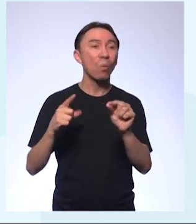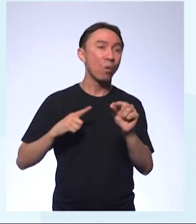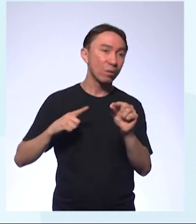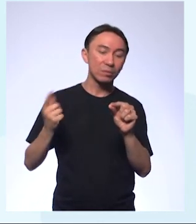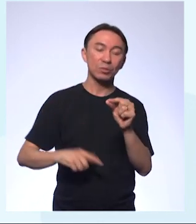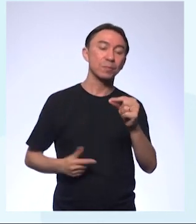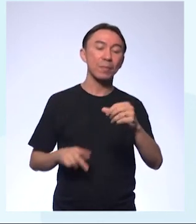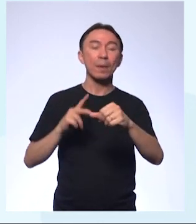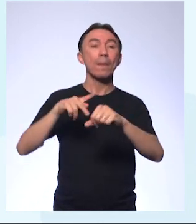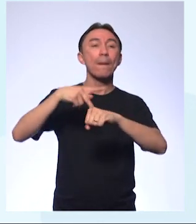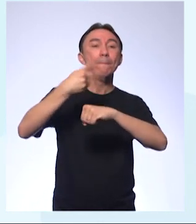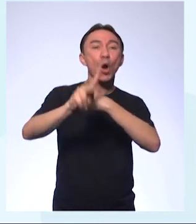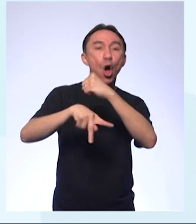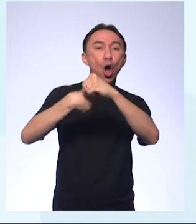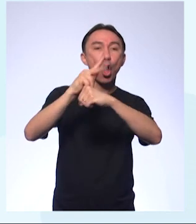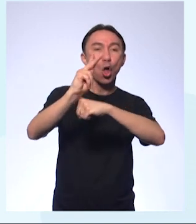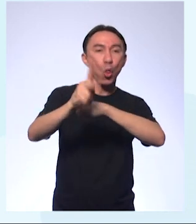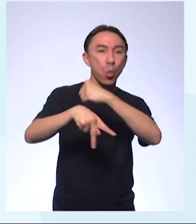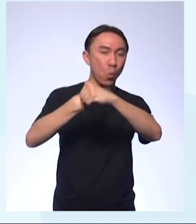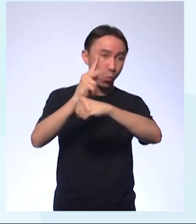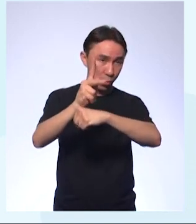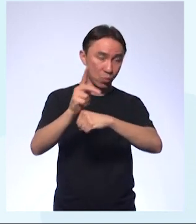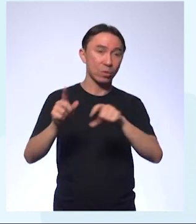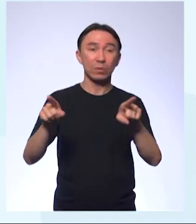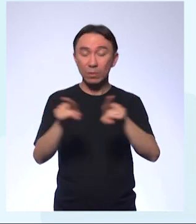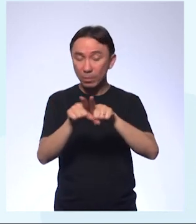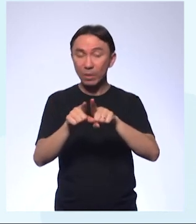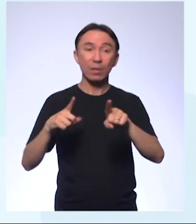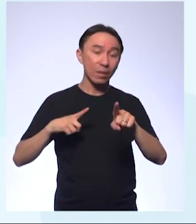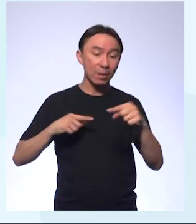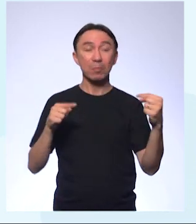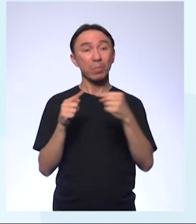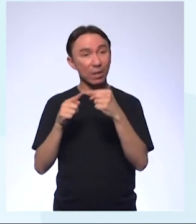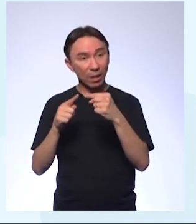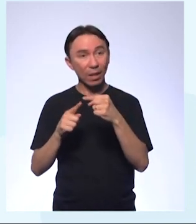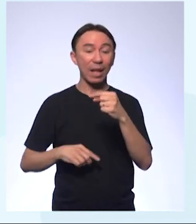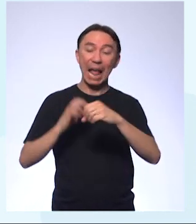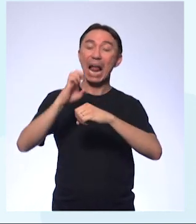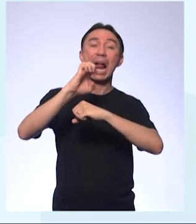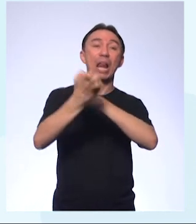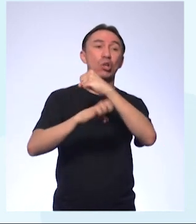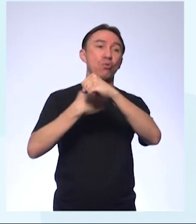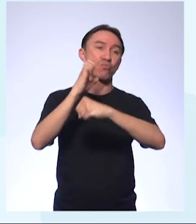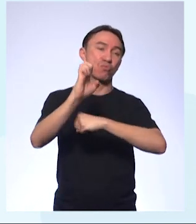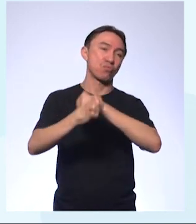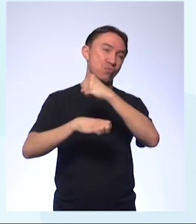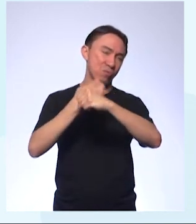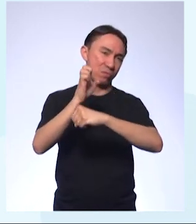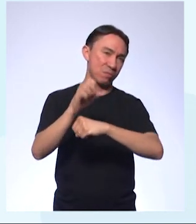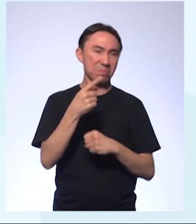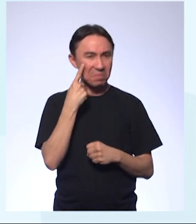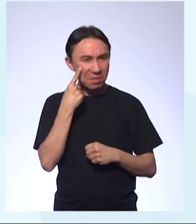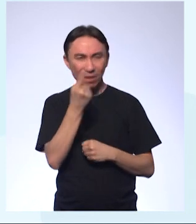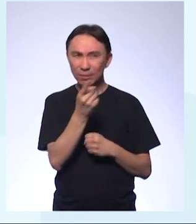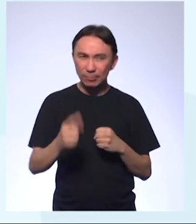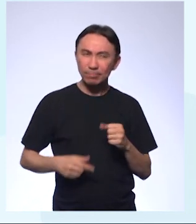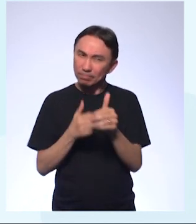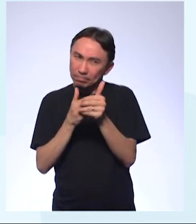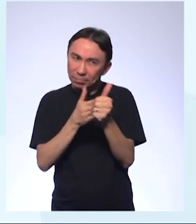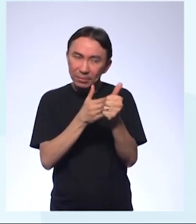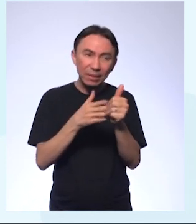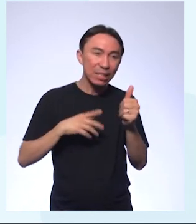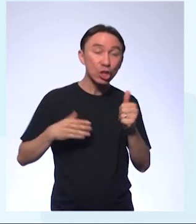número 11, na frente do potássio tem o número 19. Lembrando que esses números são o quê? O número atômico. O número atômico ele